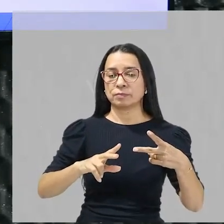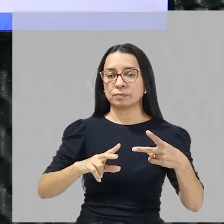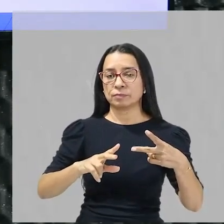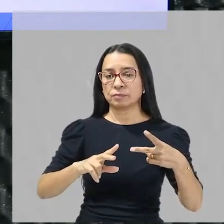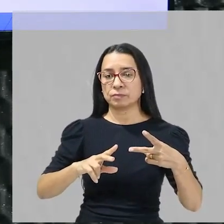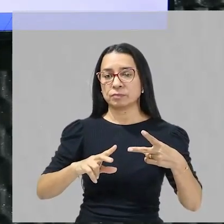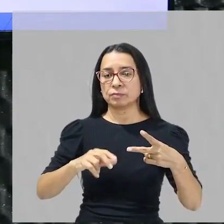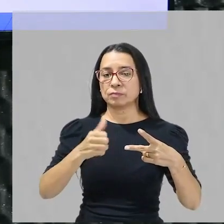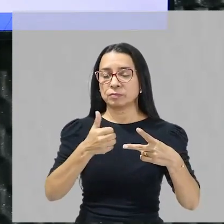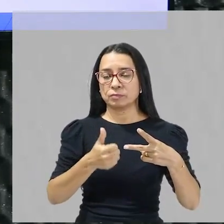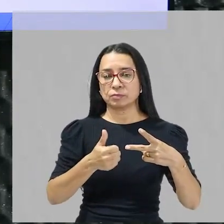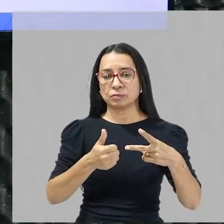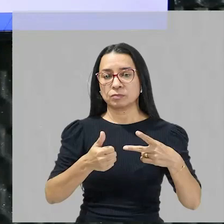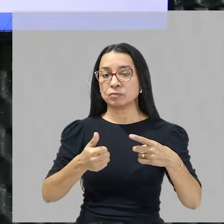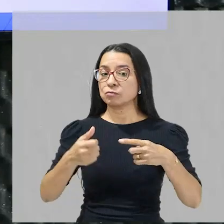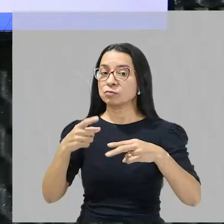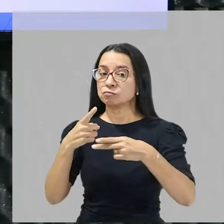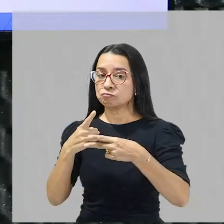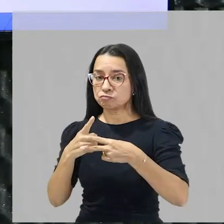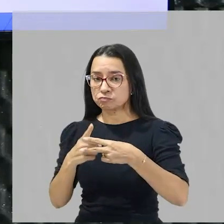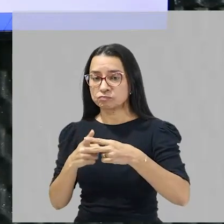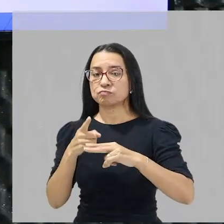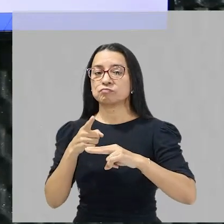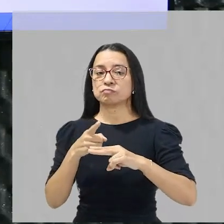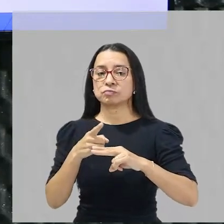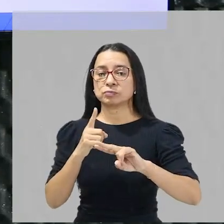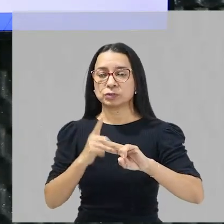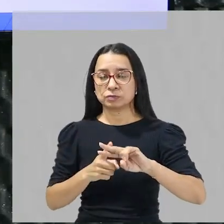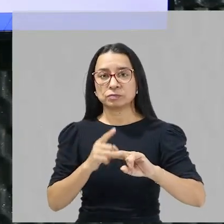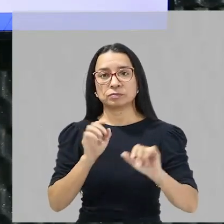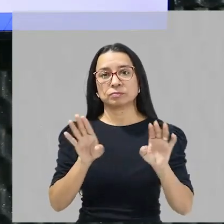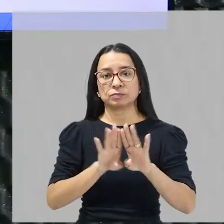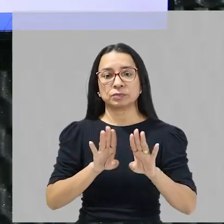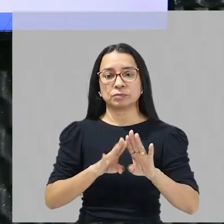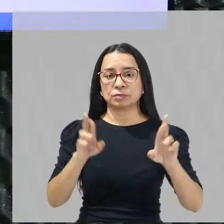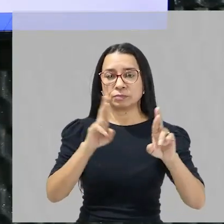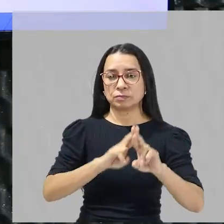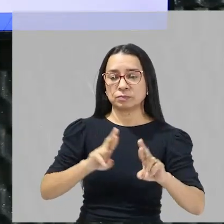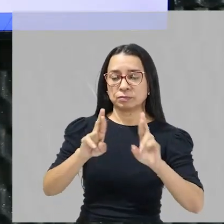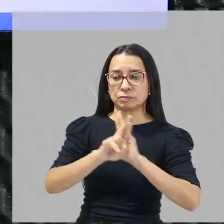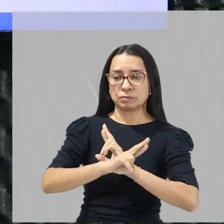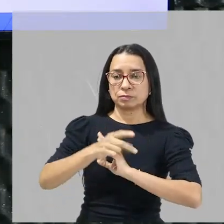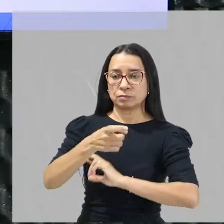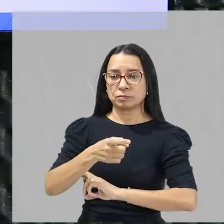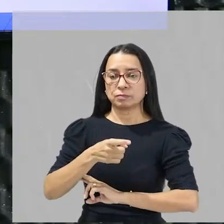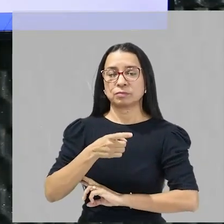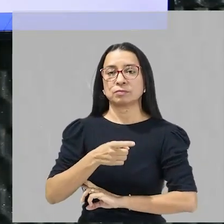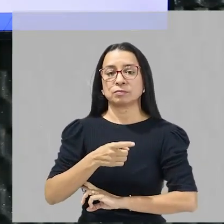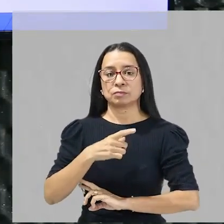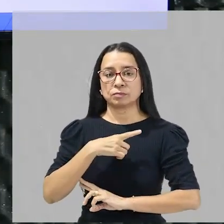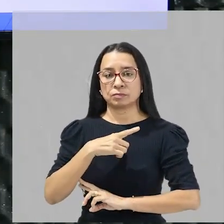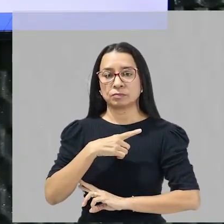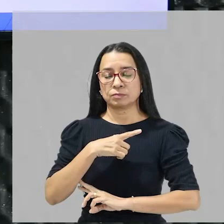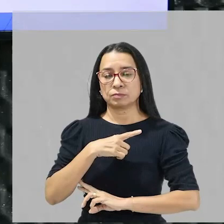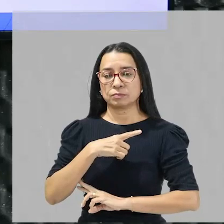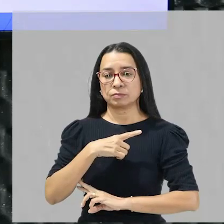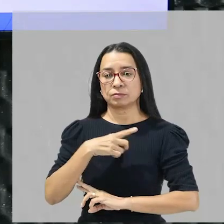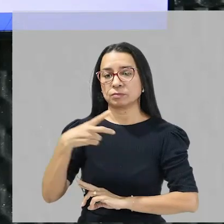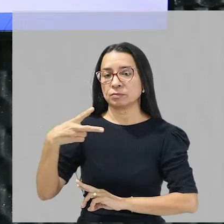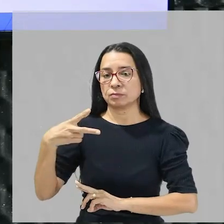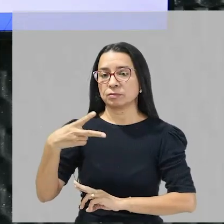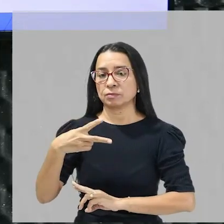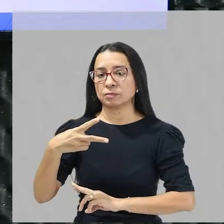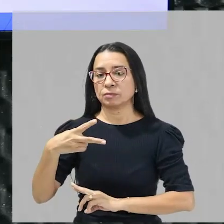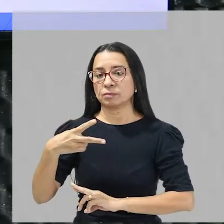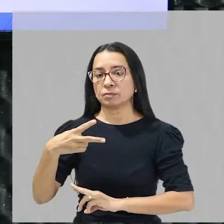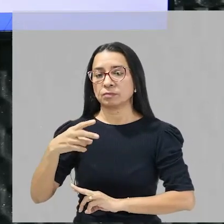essa escrita, tá? Nessa representação aqui. E também, em relação ao x, ele tem que ser maior do